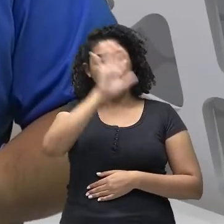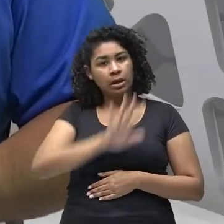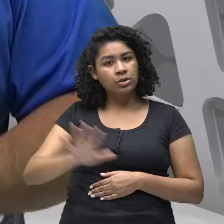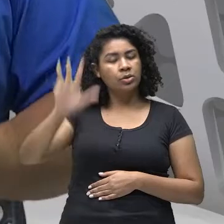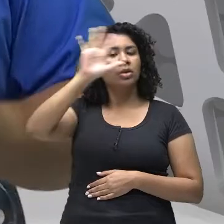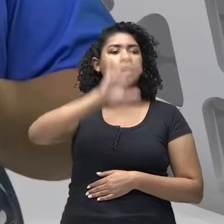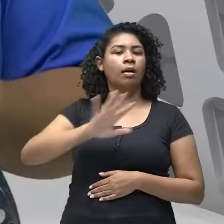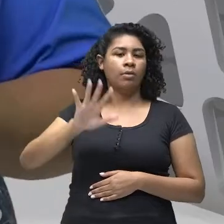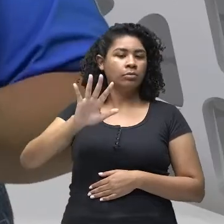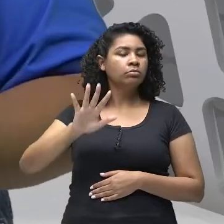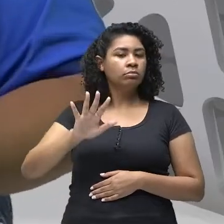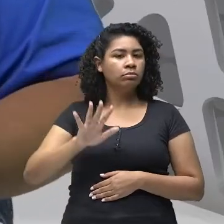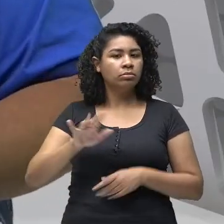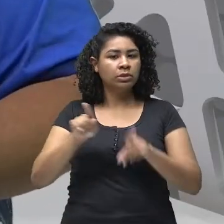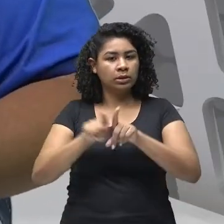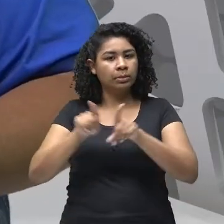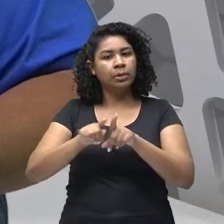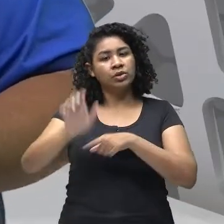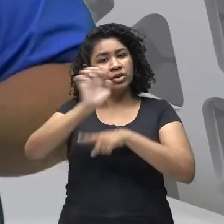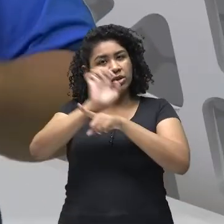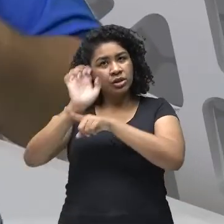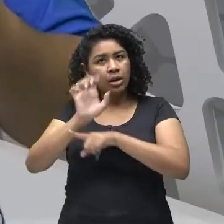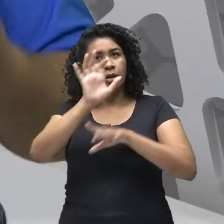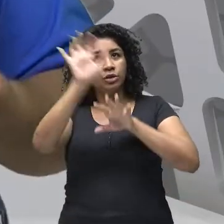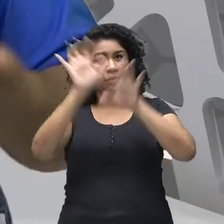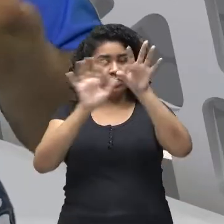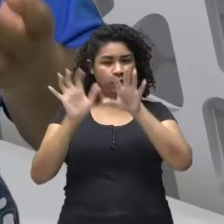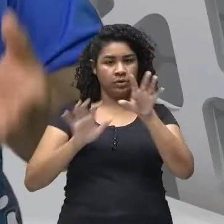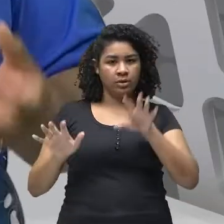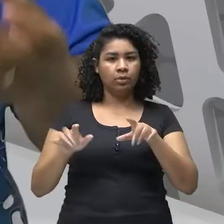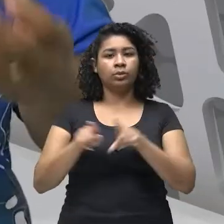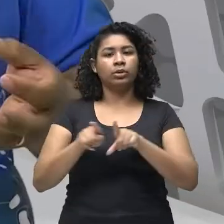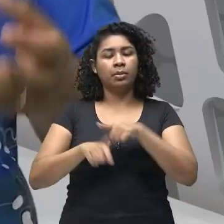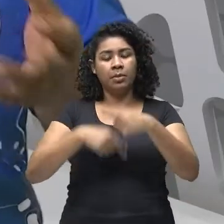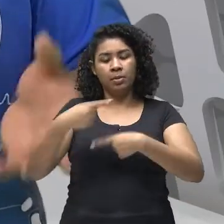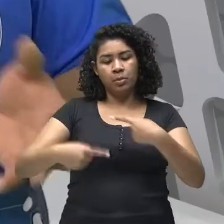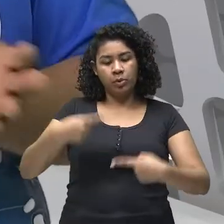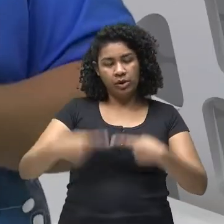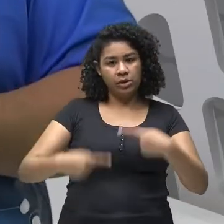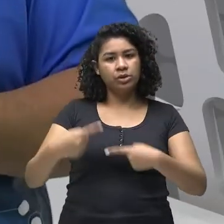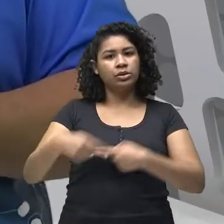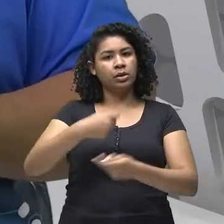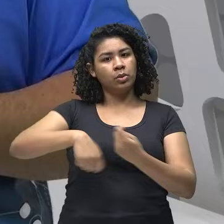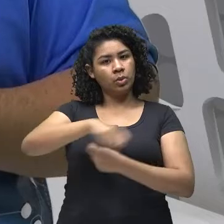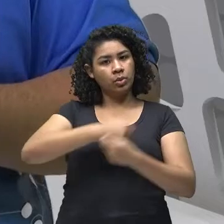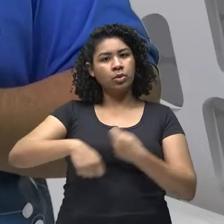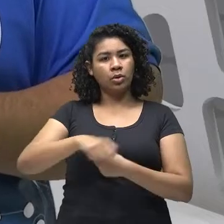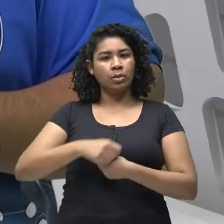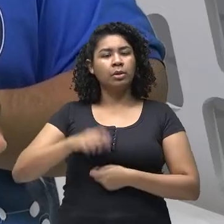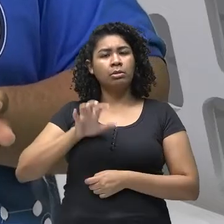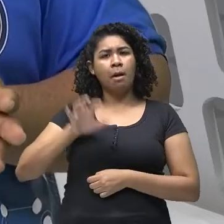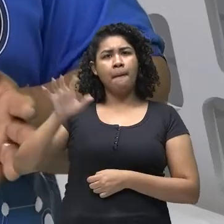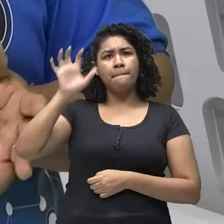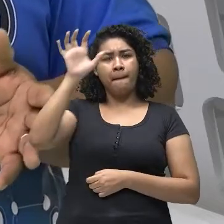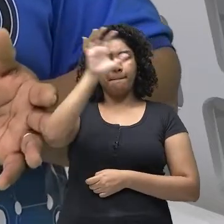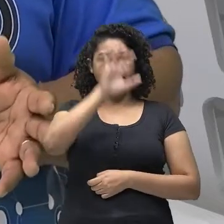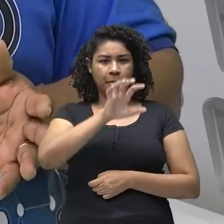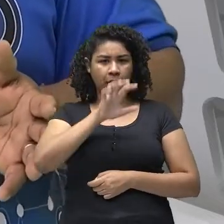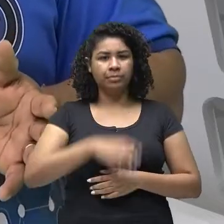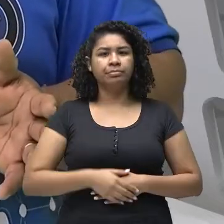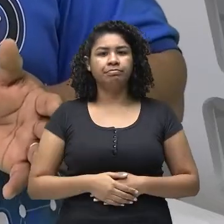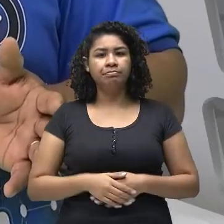ali as questões políticas e econômicas de cada Estado Nacional absolutista, tá bom?